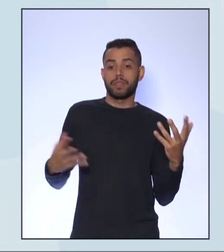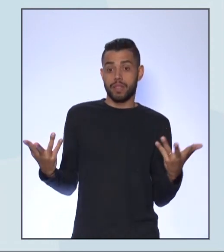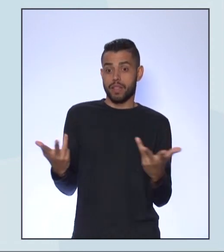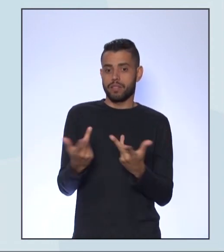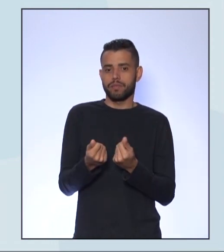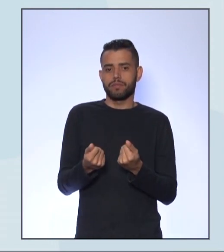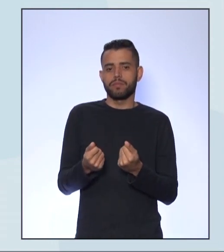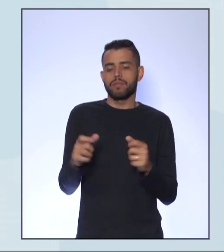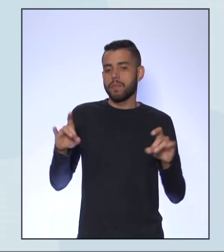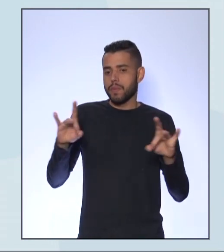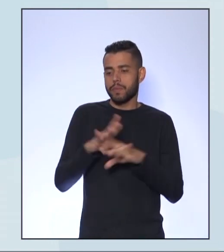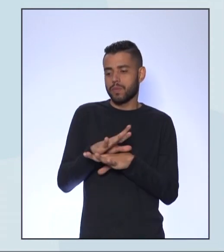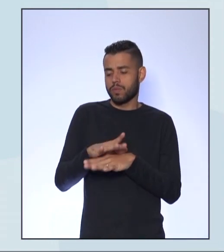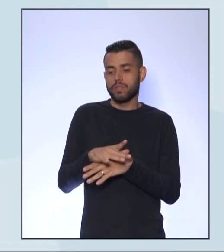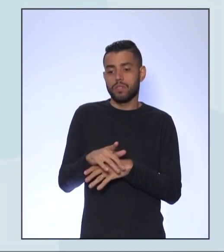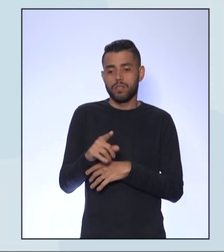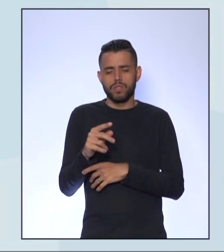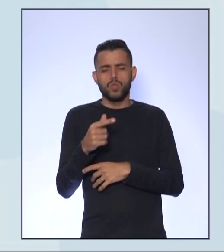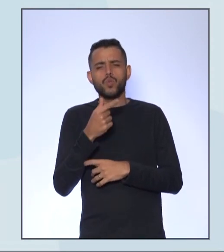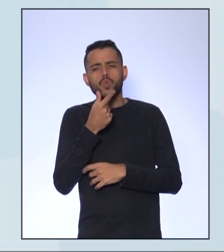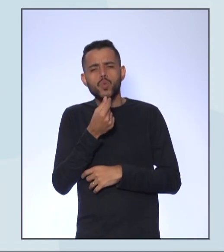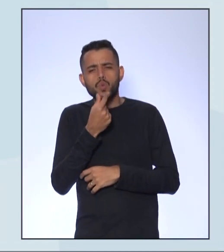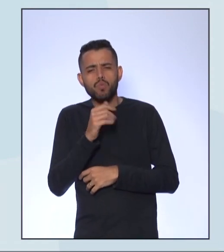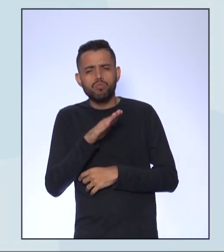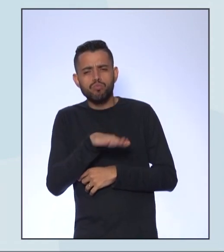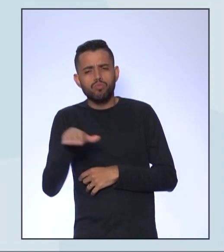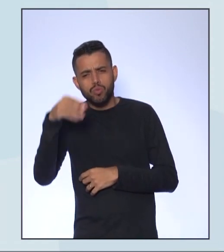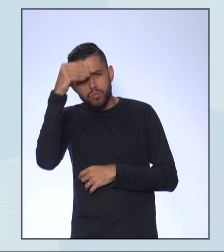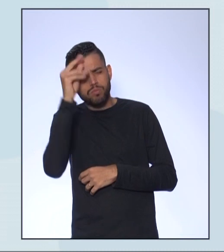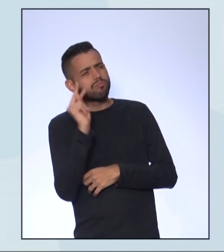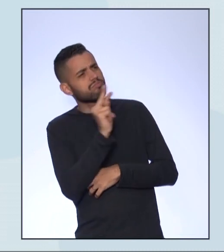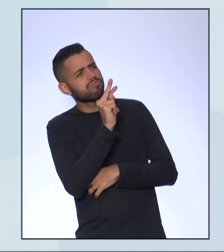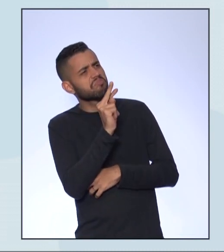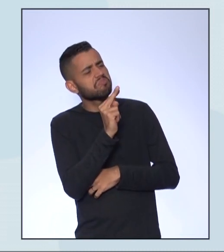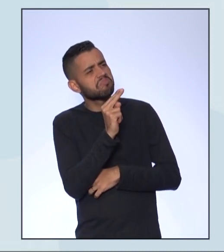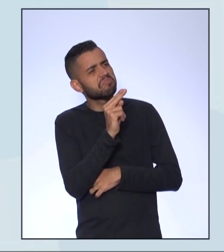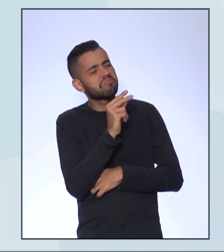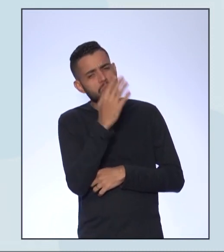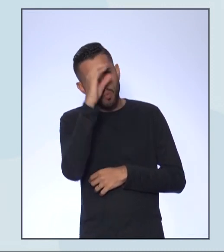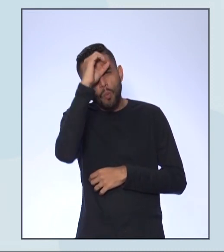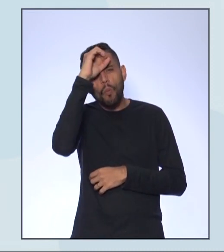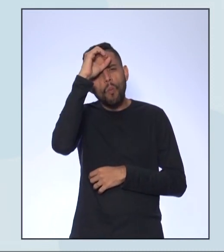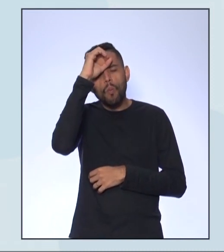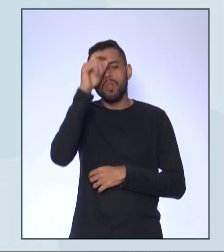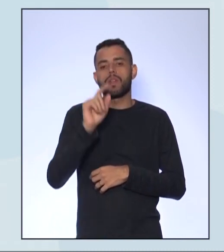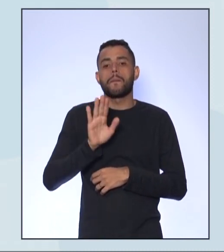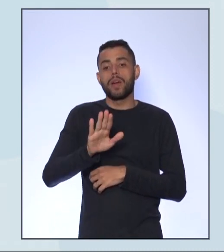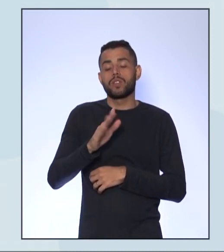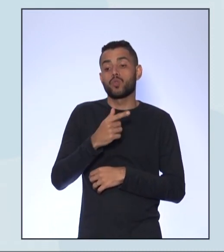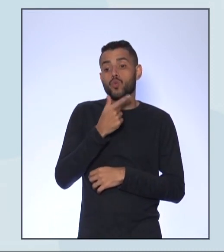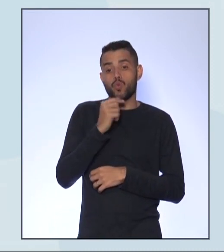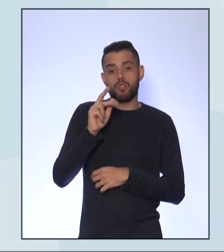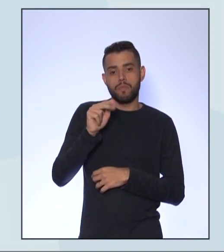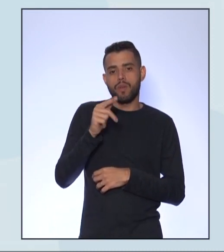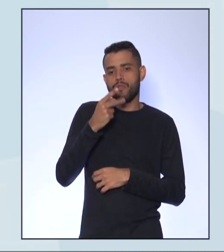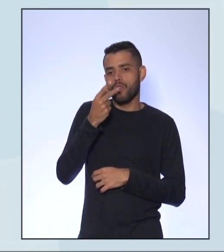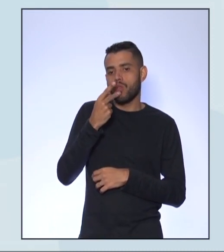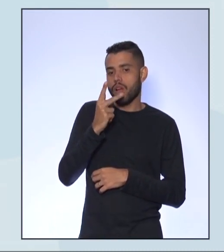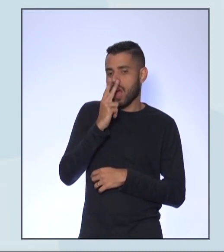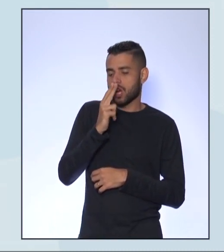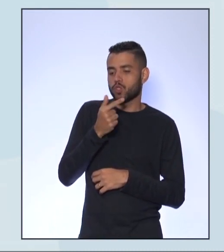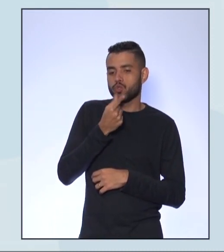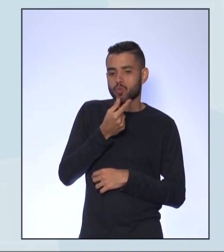que seus sobrinhos ouviram, mas não se animaram, nem entenderam muito. Foi quando seu irmão o aplaudiu e falou: "Acho que os